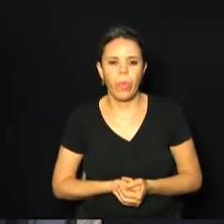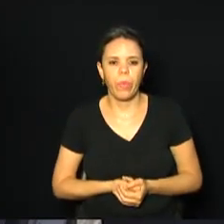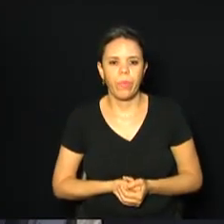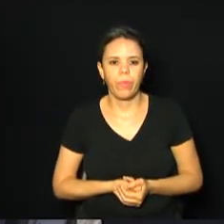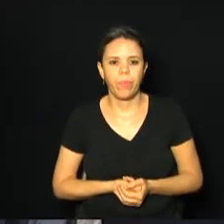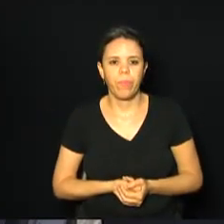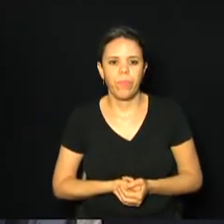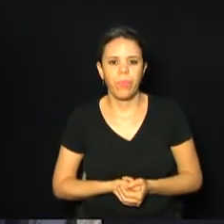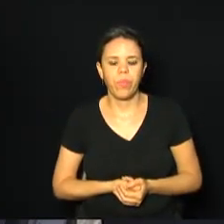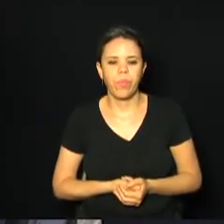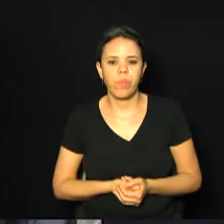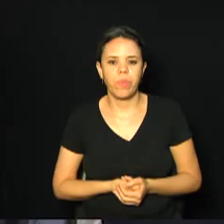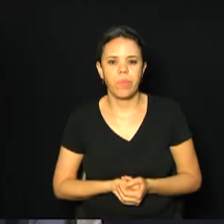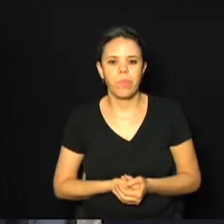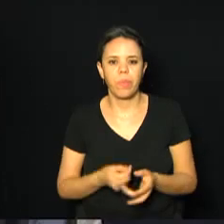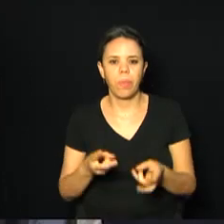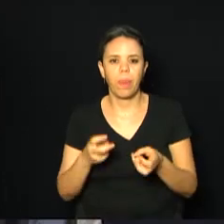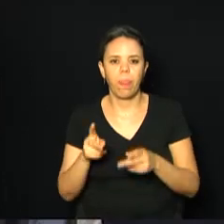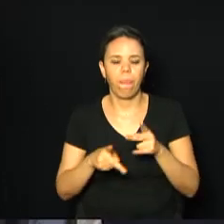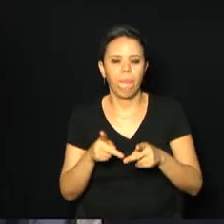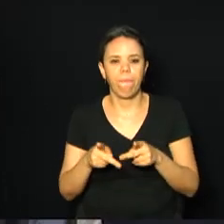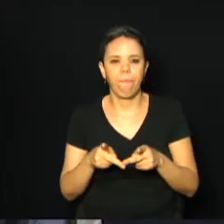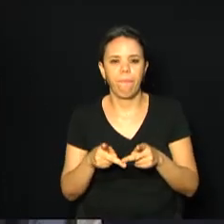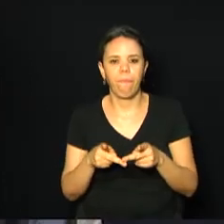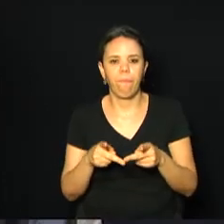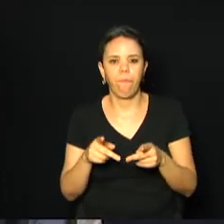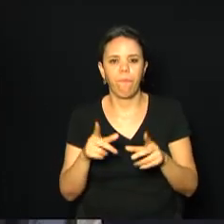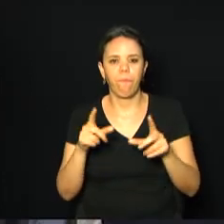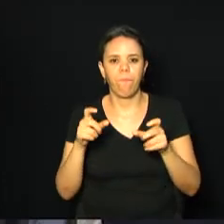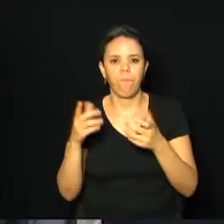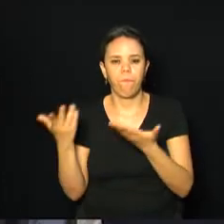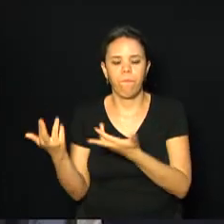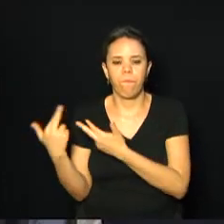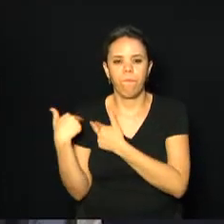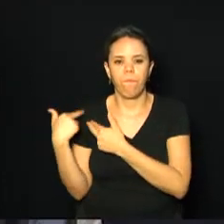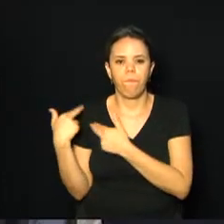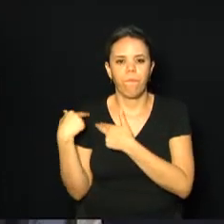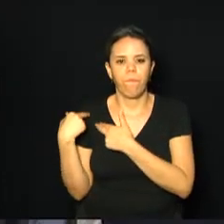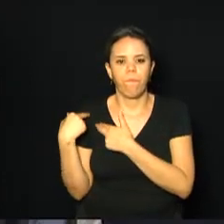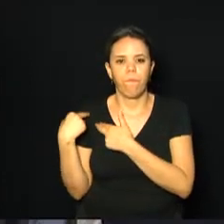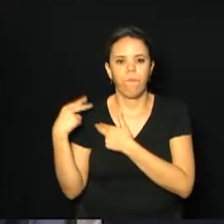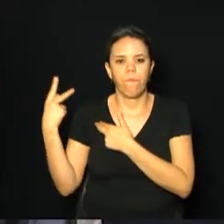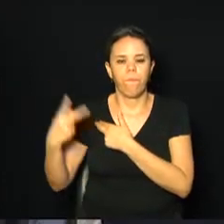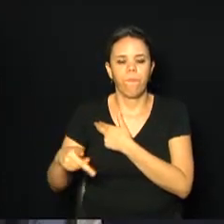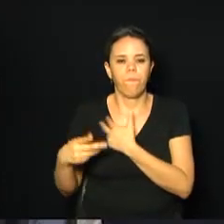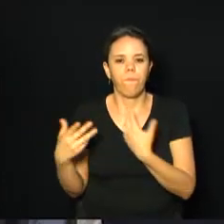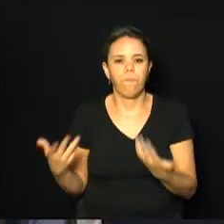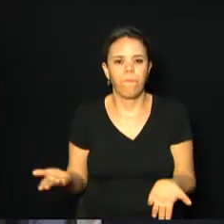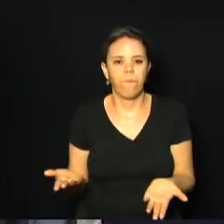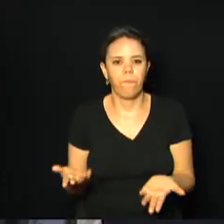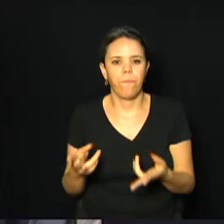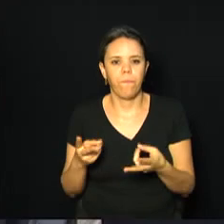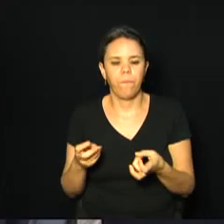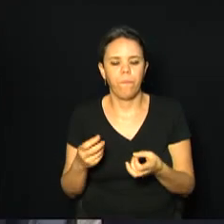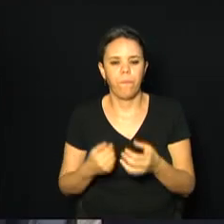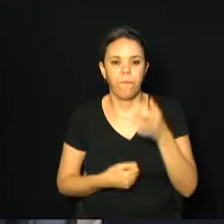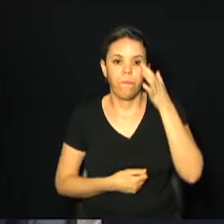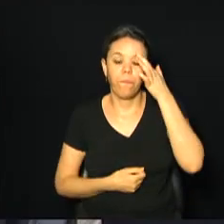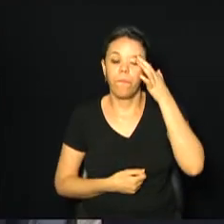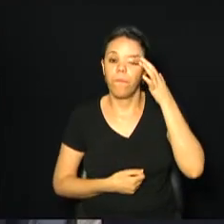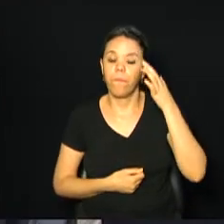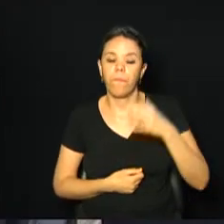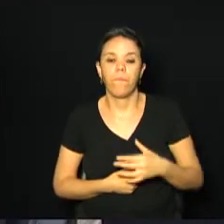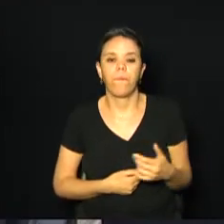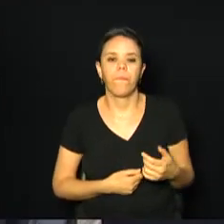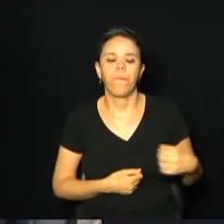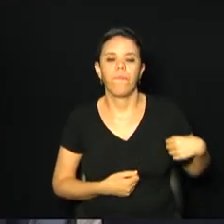E a pessoa é identificada. E ele vai considerar essa foto responsável pela identificação dele. Percebe? É um negócio